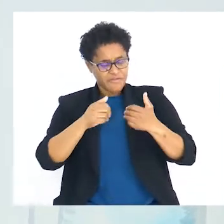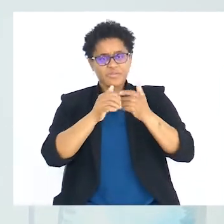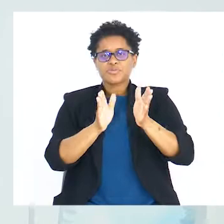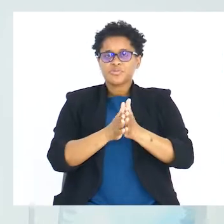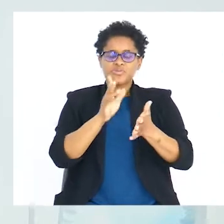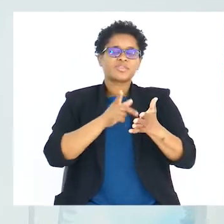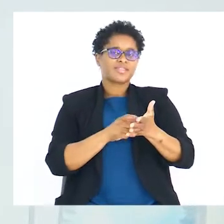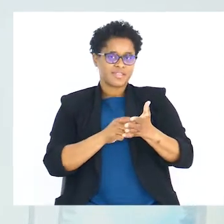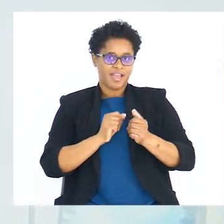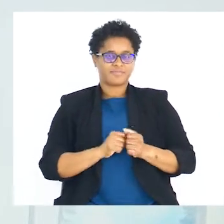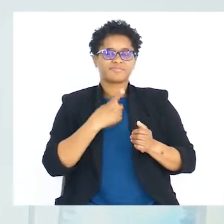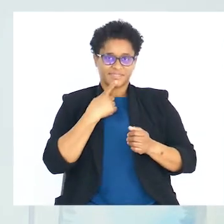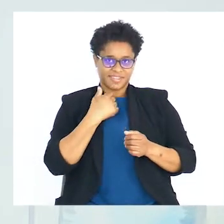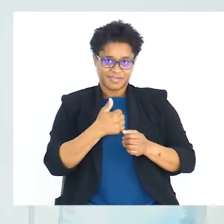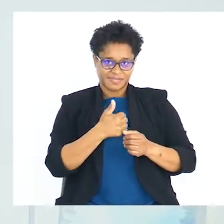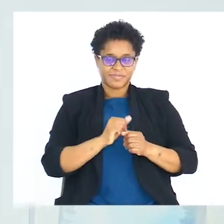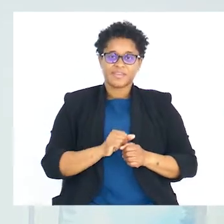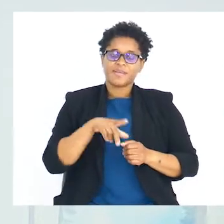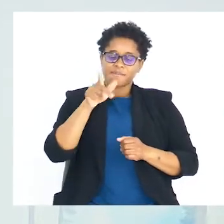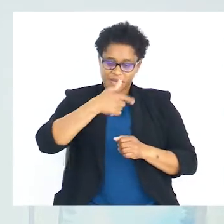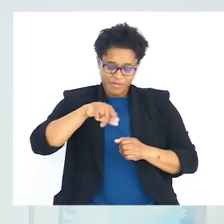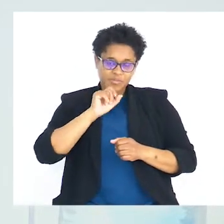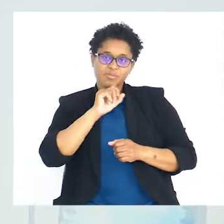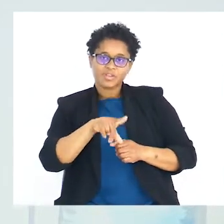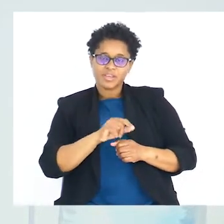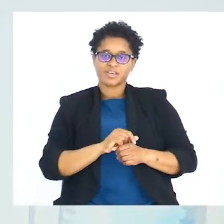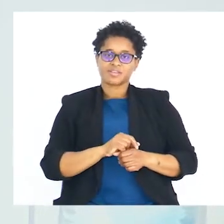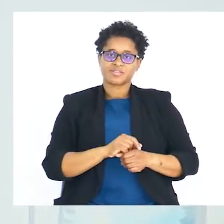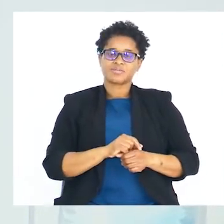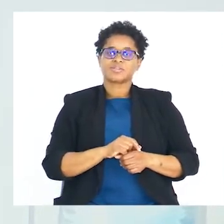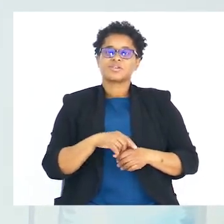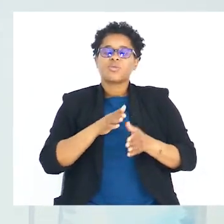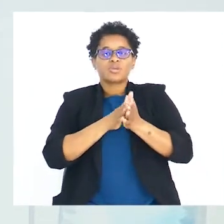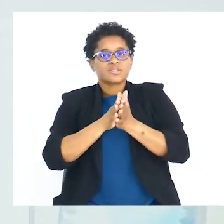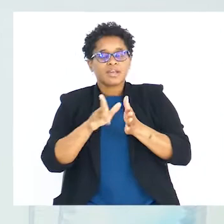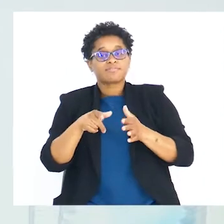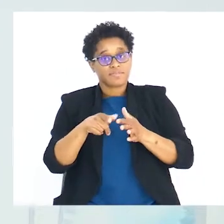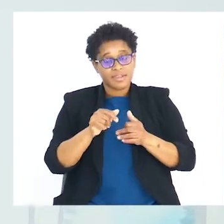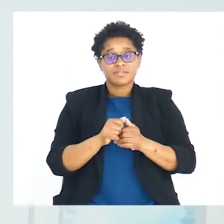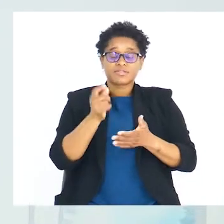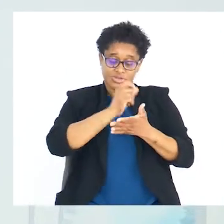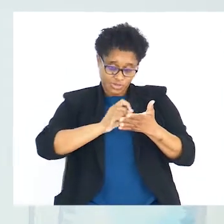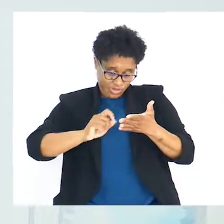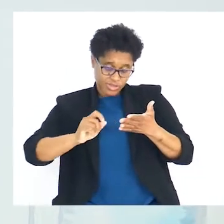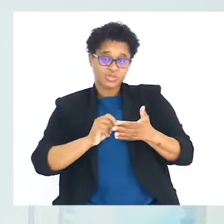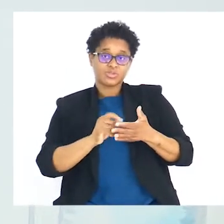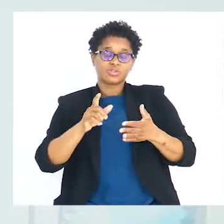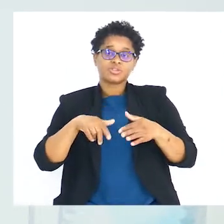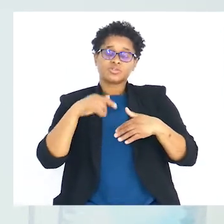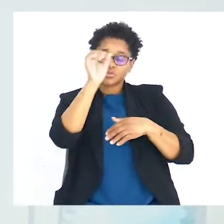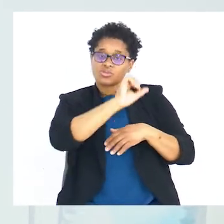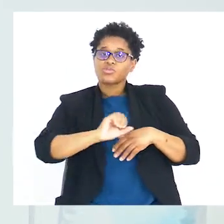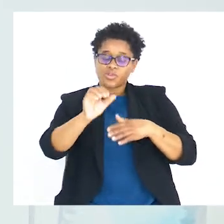for necessário, certo? Para poderem depois usar destas anotações nos